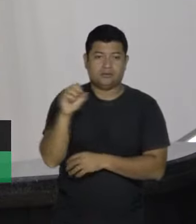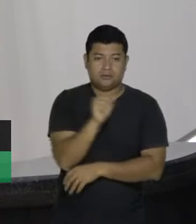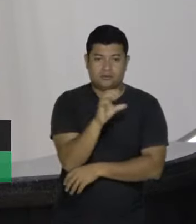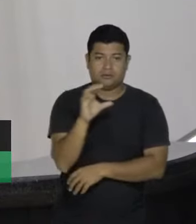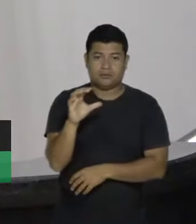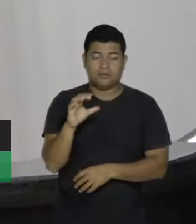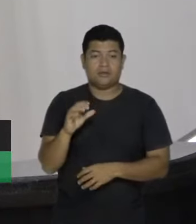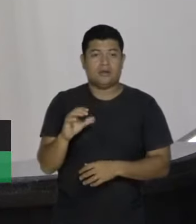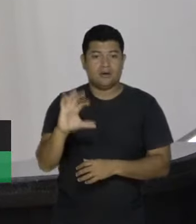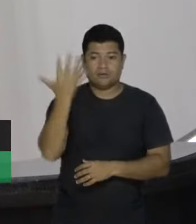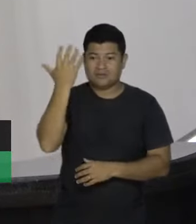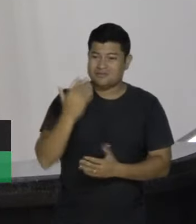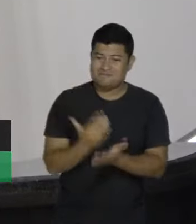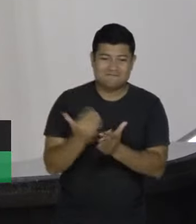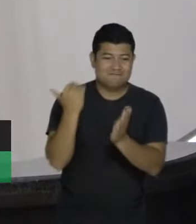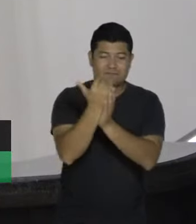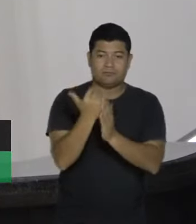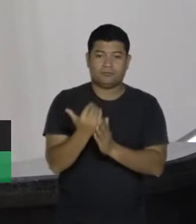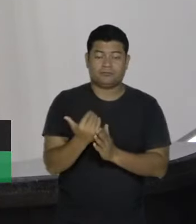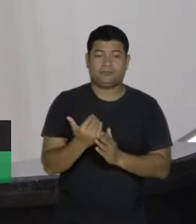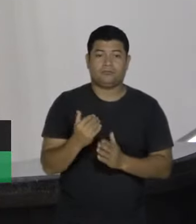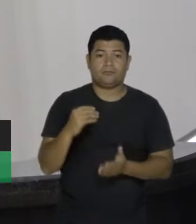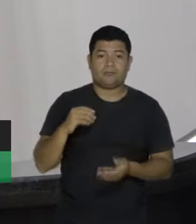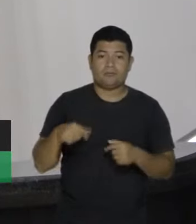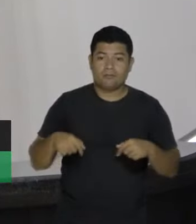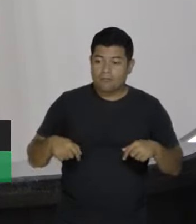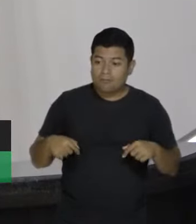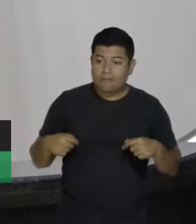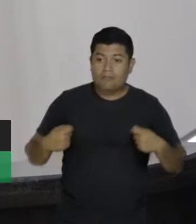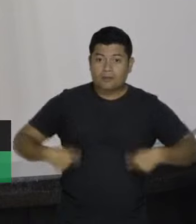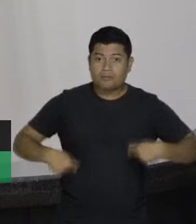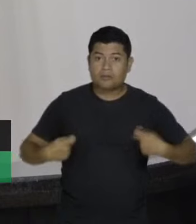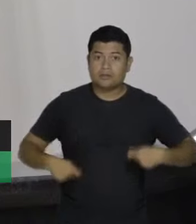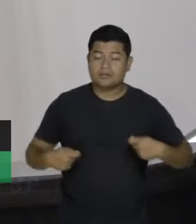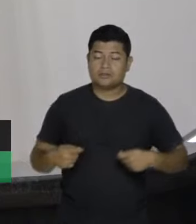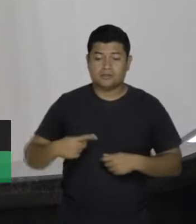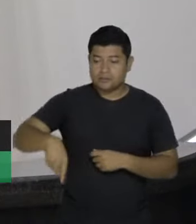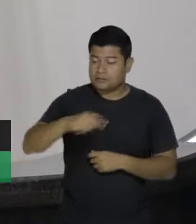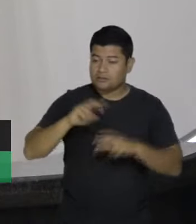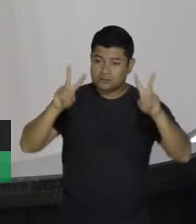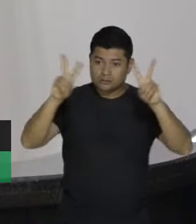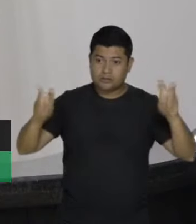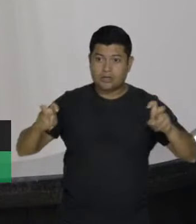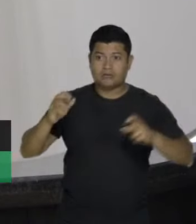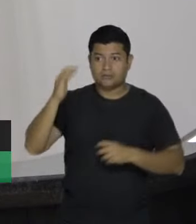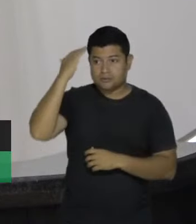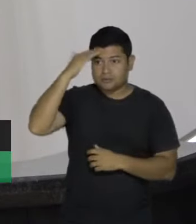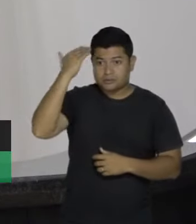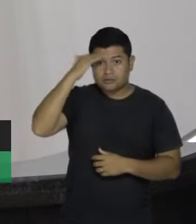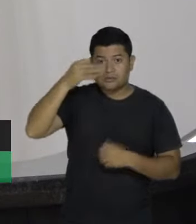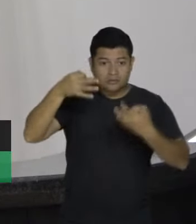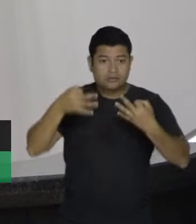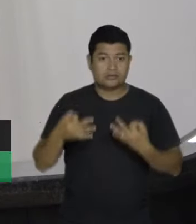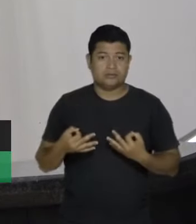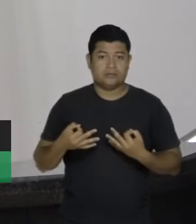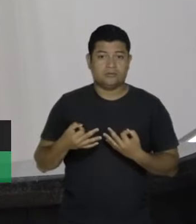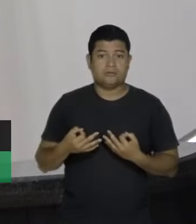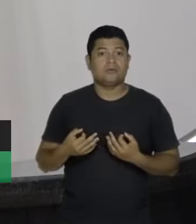climáticos é emergente e ela precisa ser trazida à tona por todos nós, porque nós estamos falando